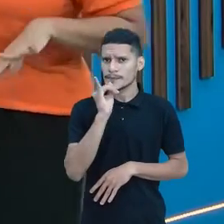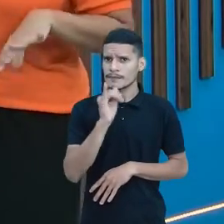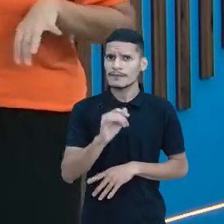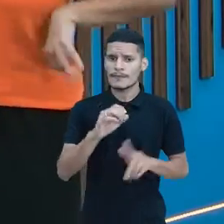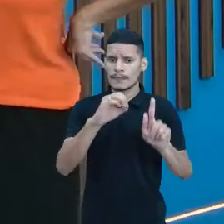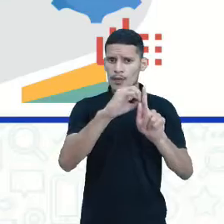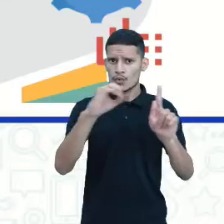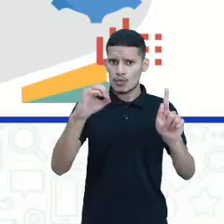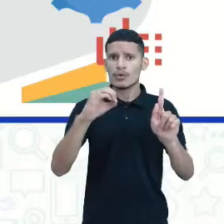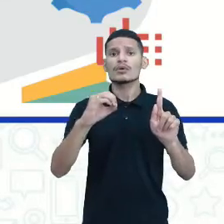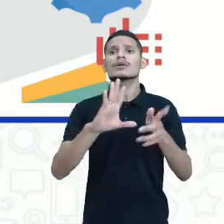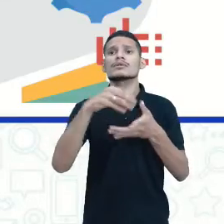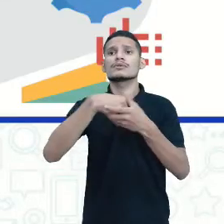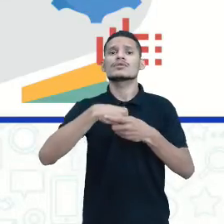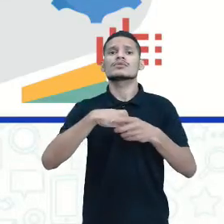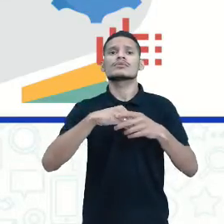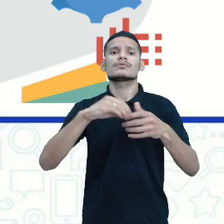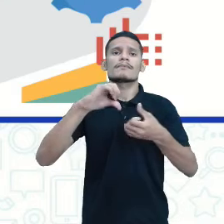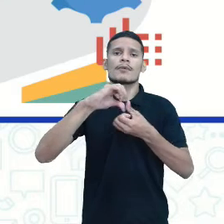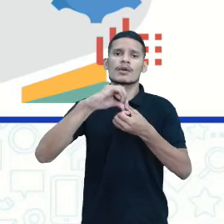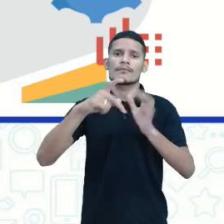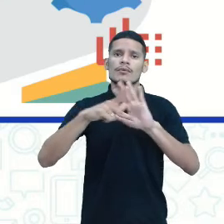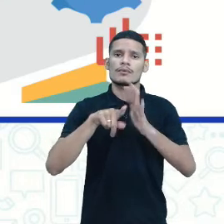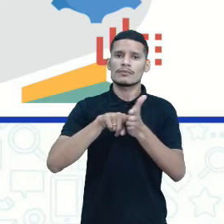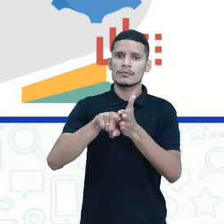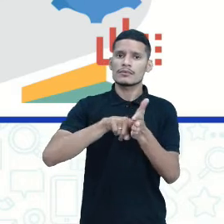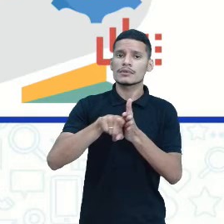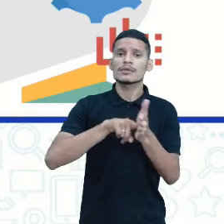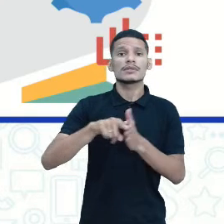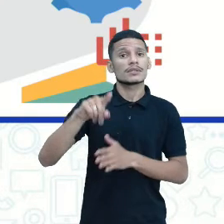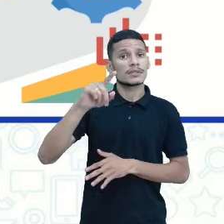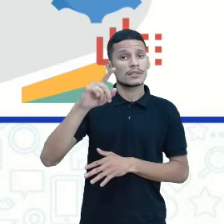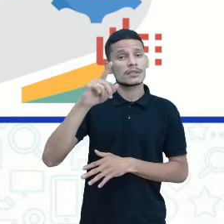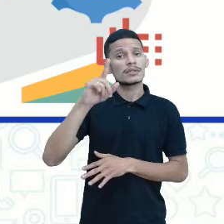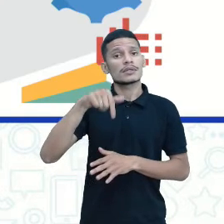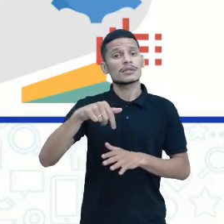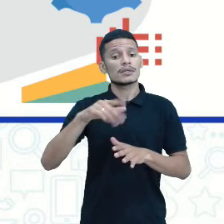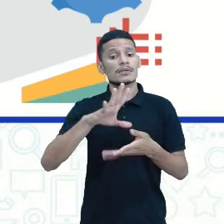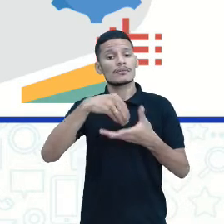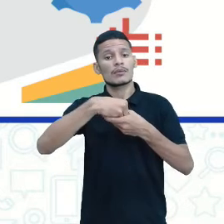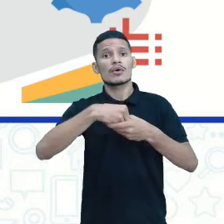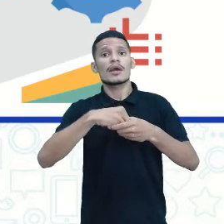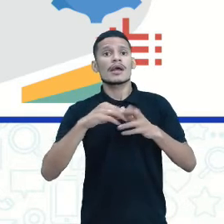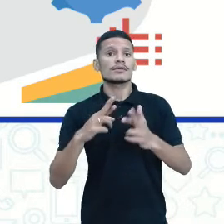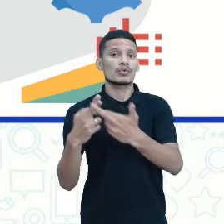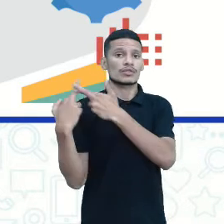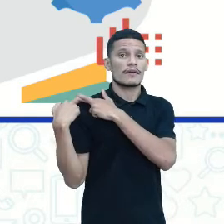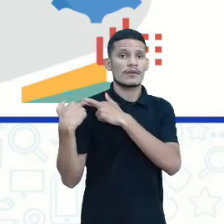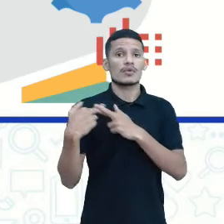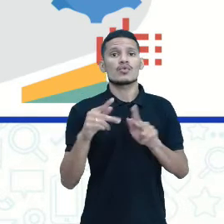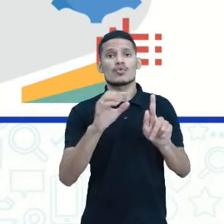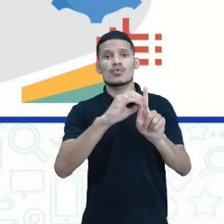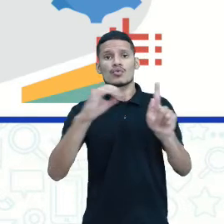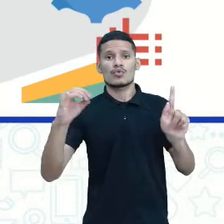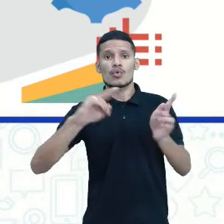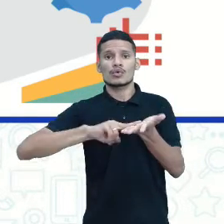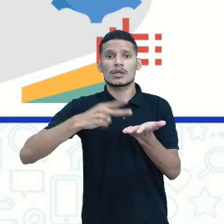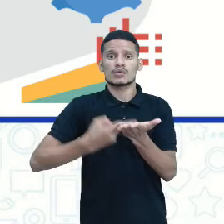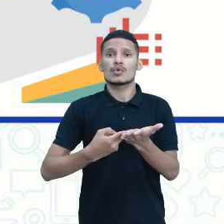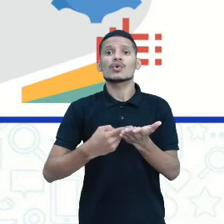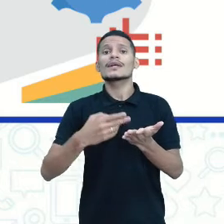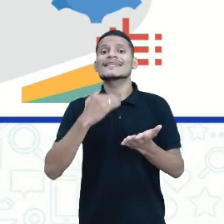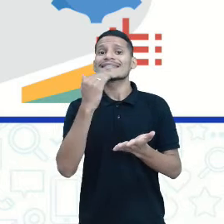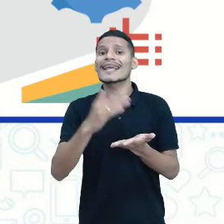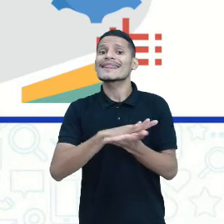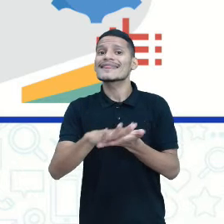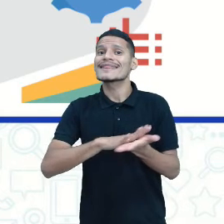Google divulgou em seu blog de pesquisa que a inteligência artificial responsável pelo Google Tradutor desenvolveu, sem interação humana,